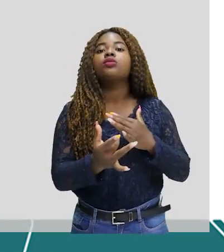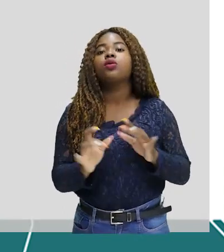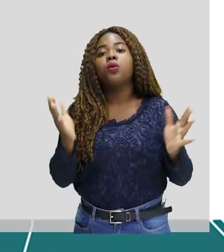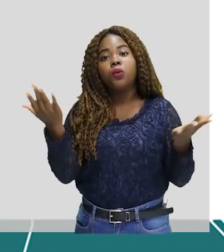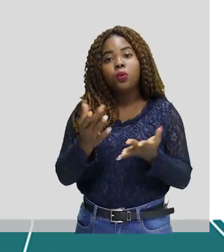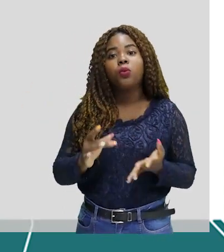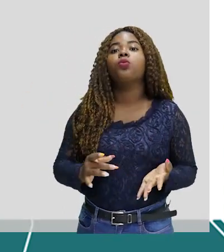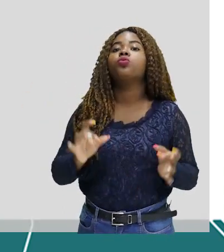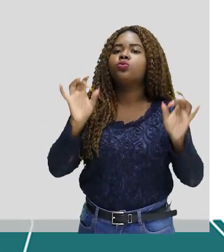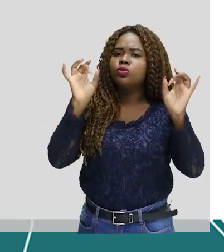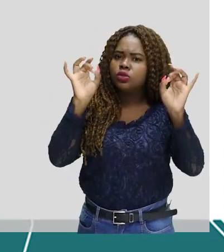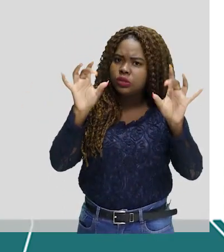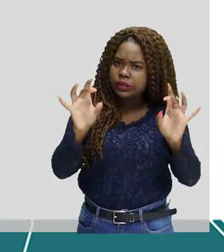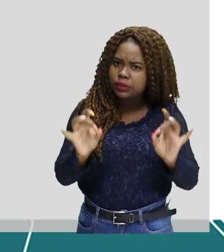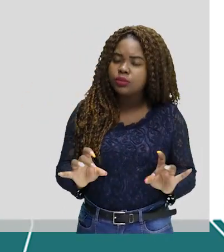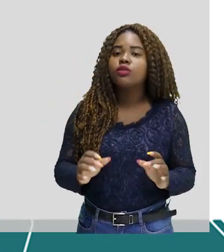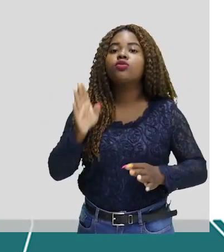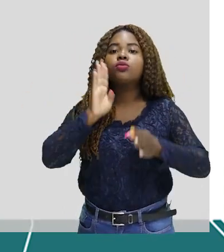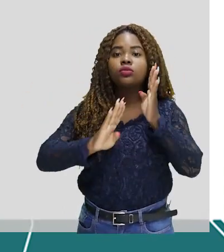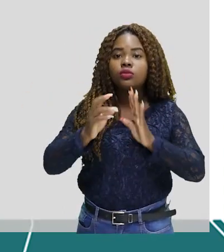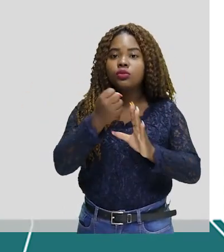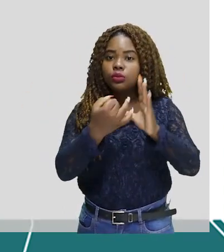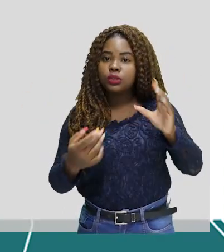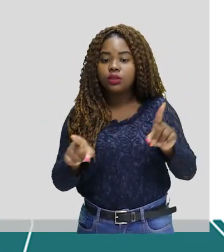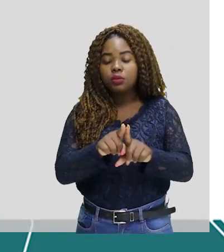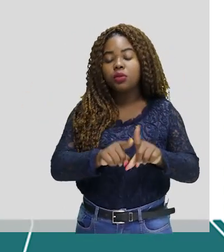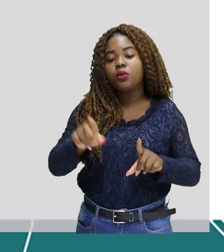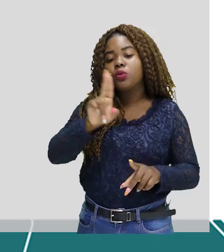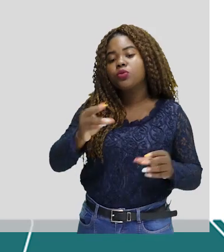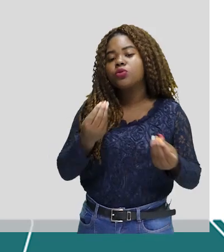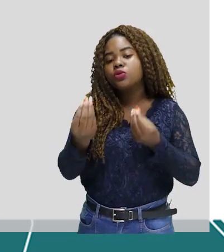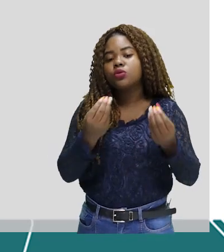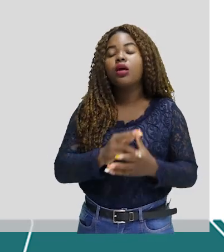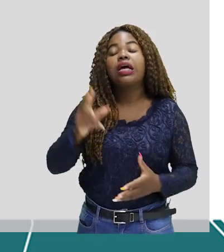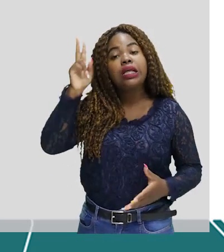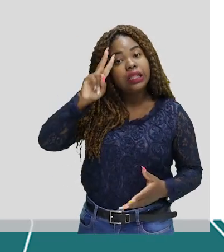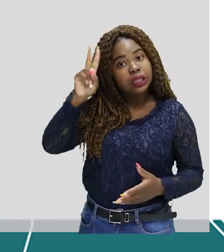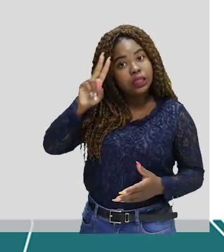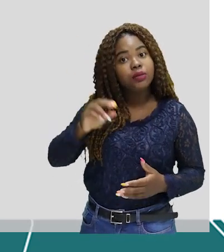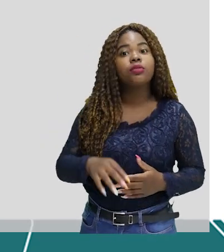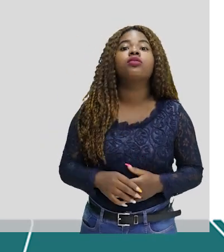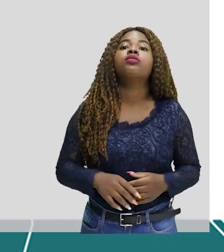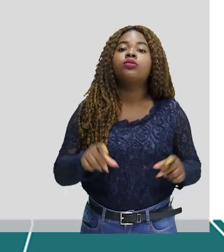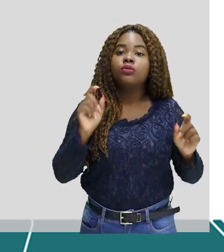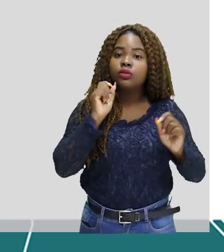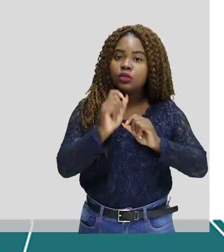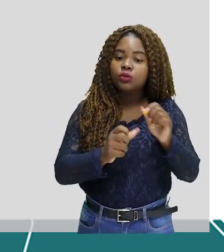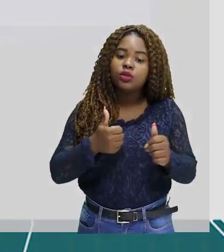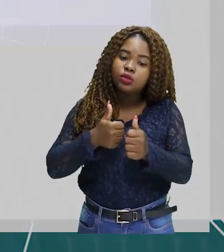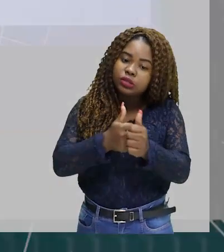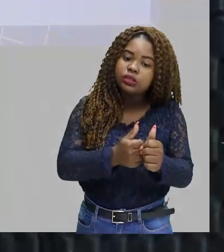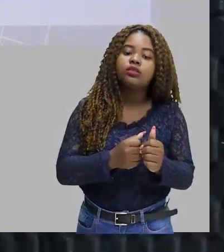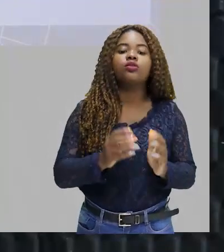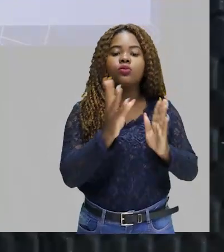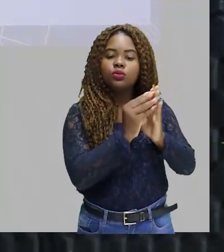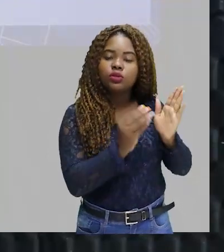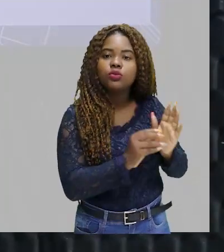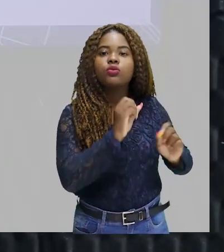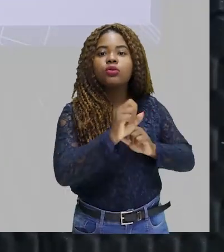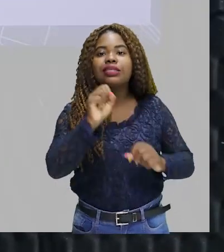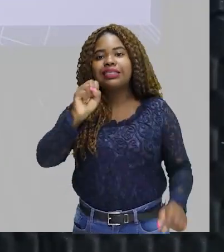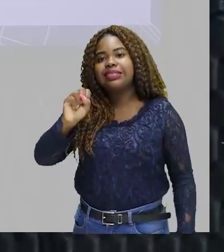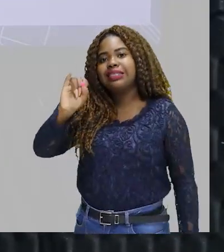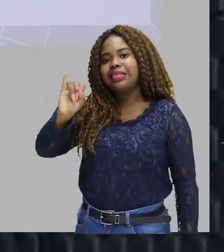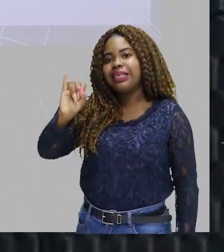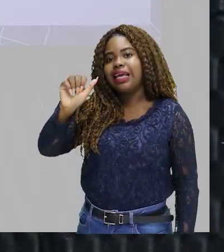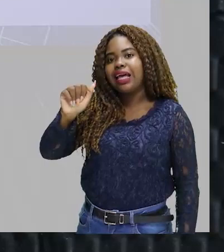sobre o Facebook, suas características e uso. Lembrando que nós seguimos o conteúdo do CIAEP. Então esse é um conteúdo do CIAEP que prioriza